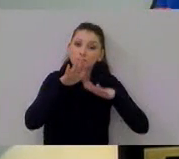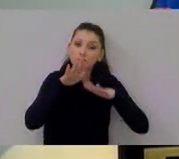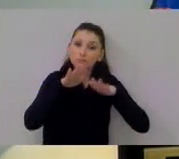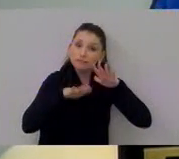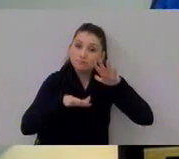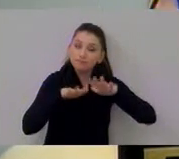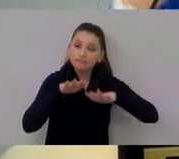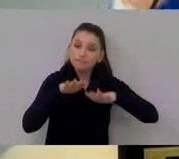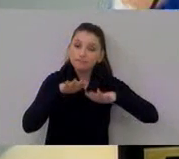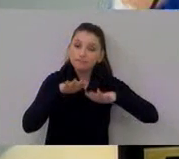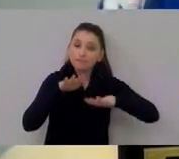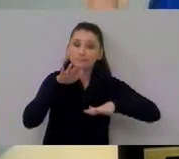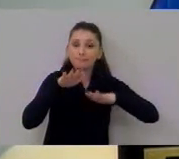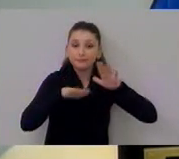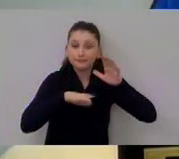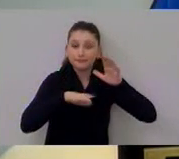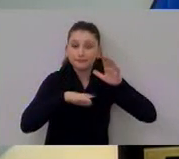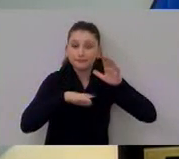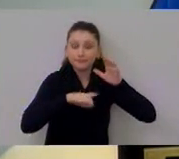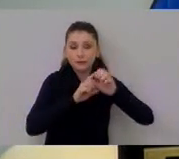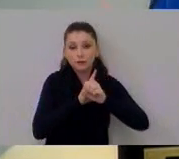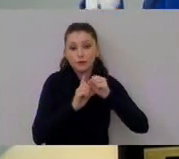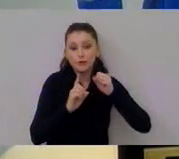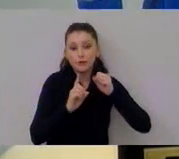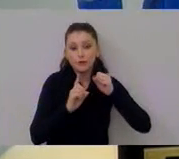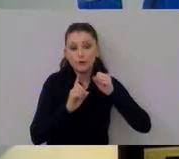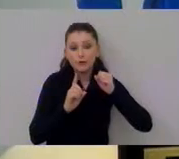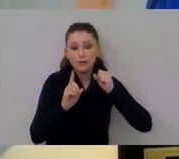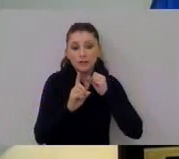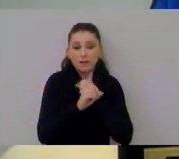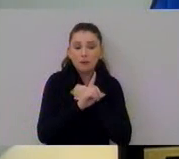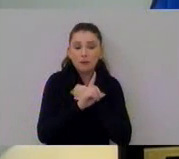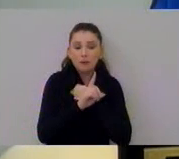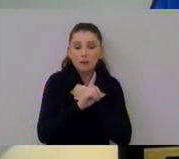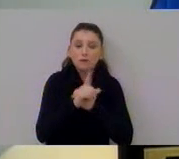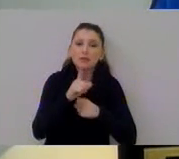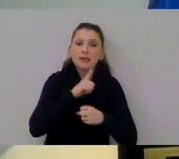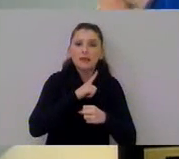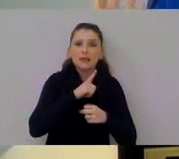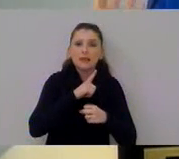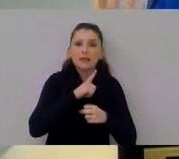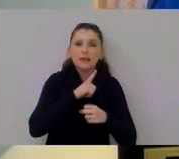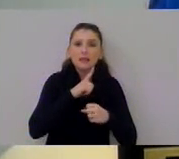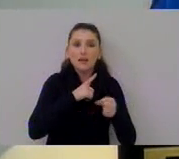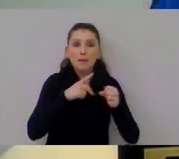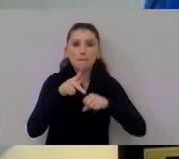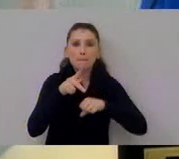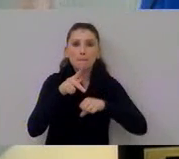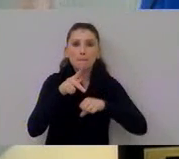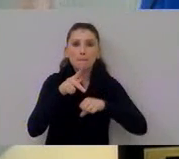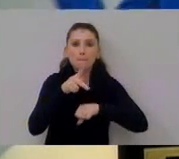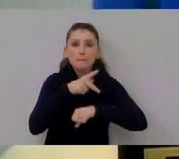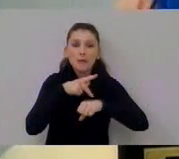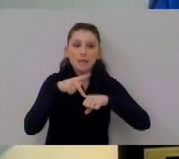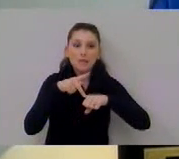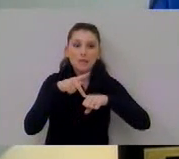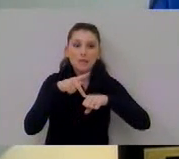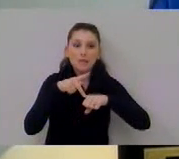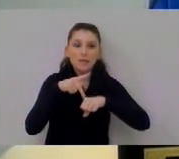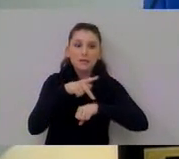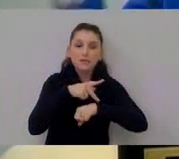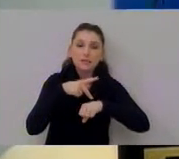Inclusive, em países de primeiro mundo, em países onde a